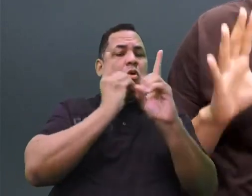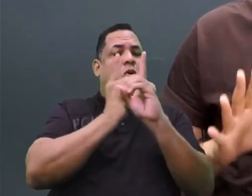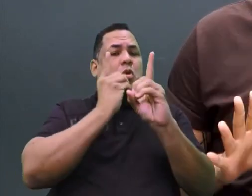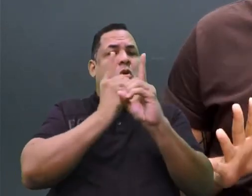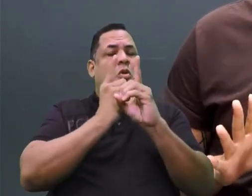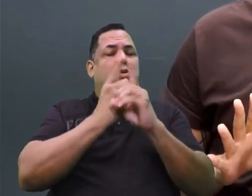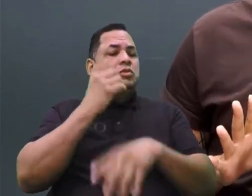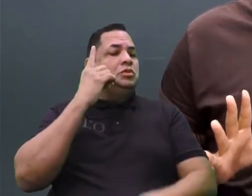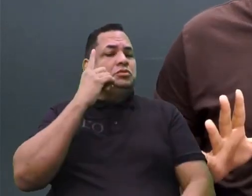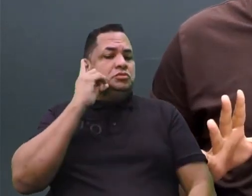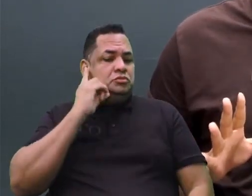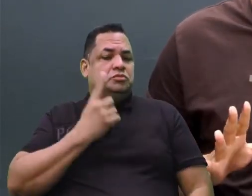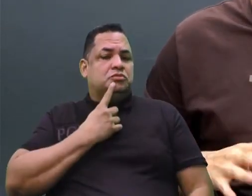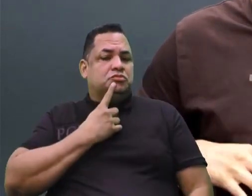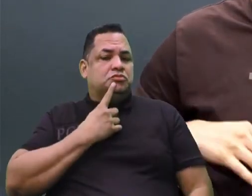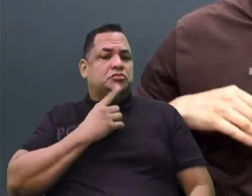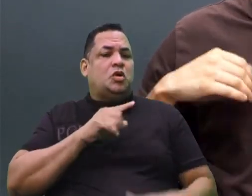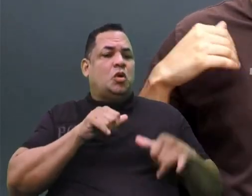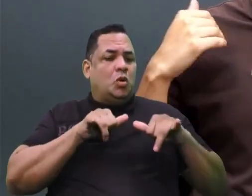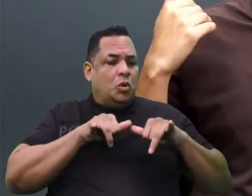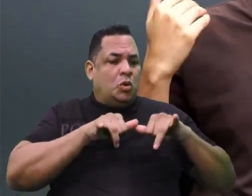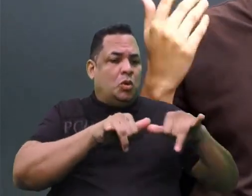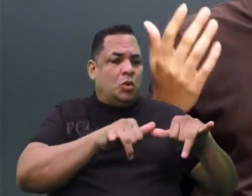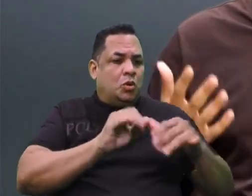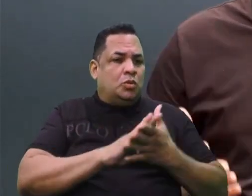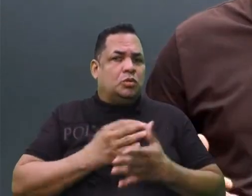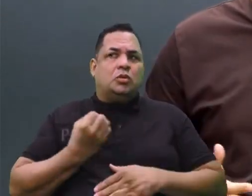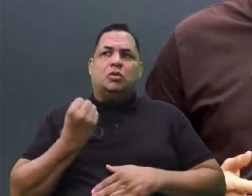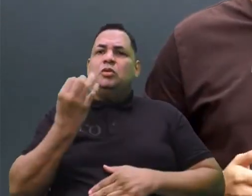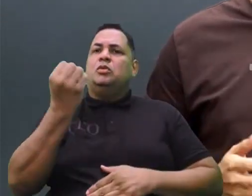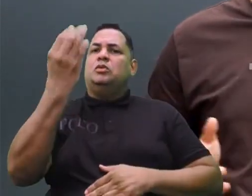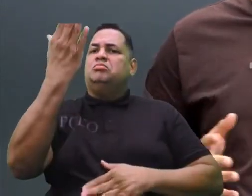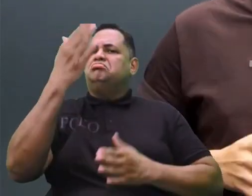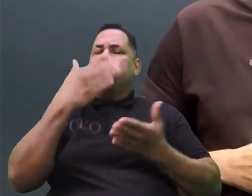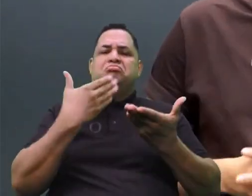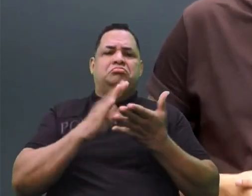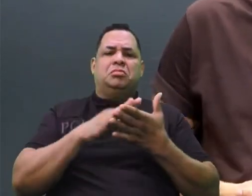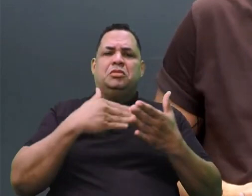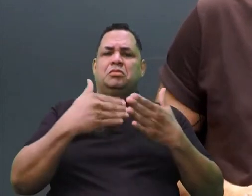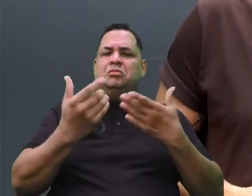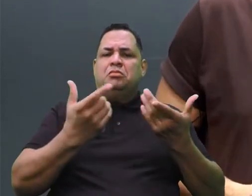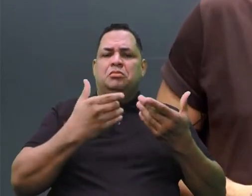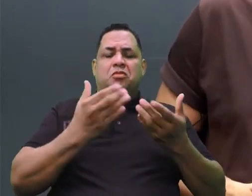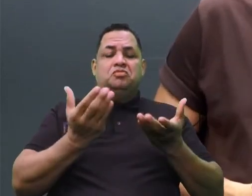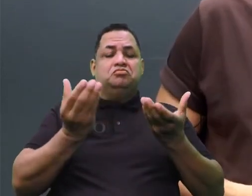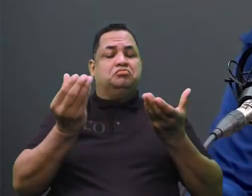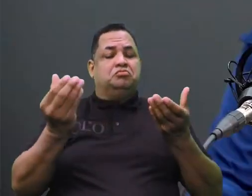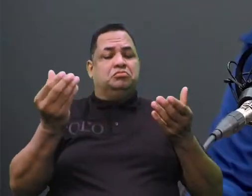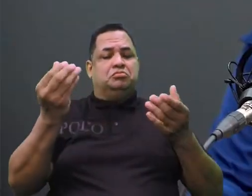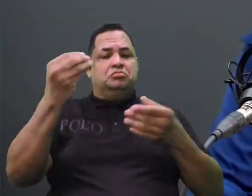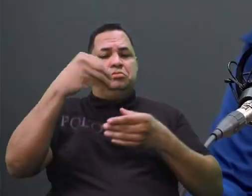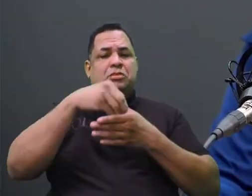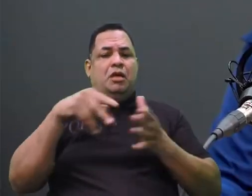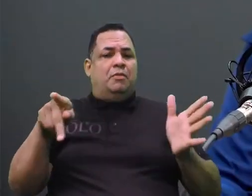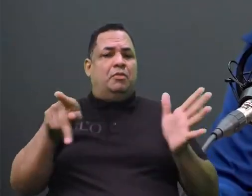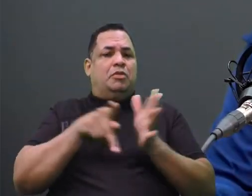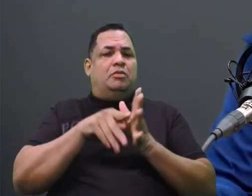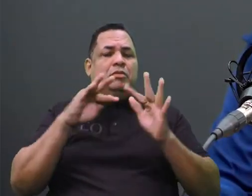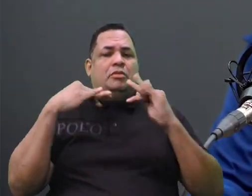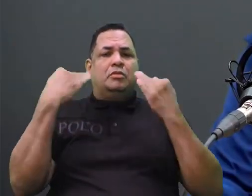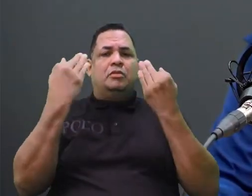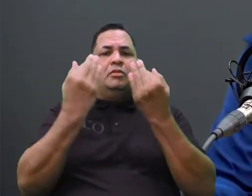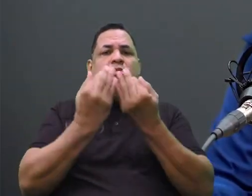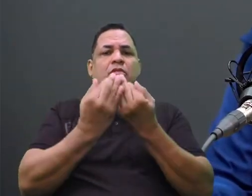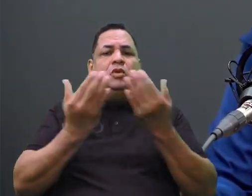você vai ter contato com surdo, ou no mercado, ou numa viagem que você for fazer, ou dentro da sua família. Hoje eles estão muito mais